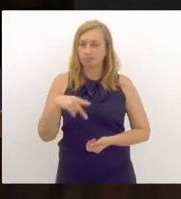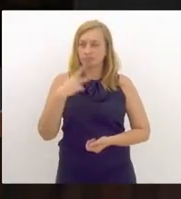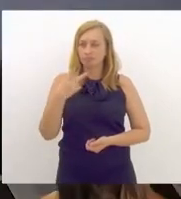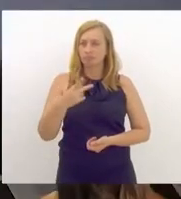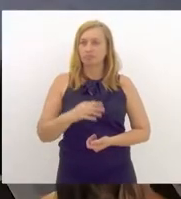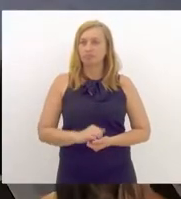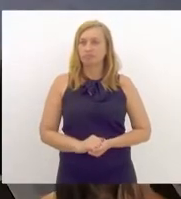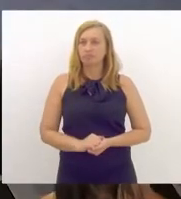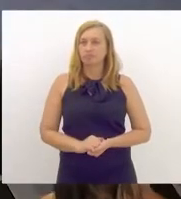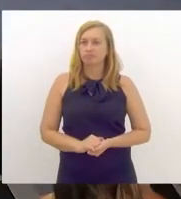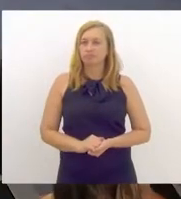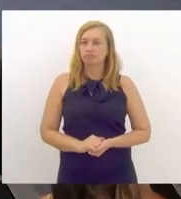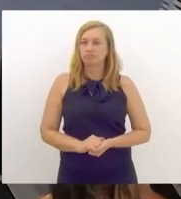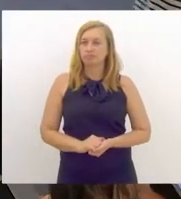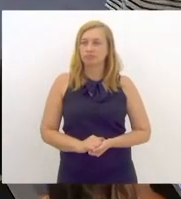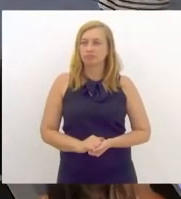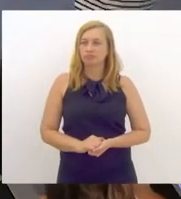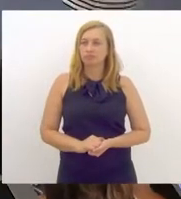palavra